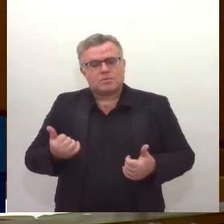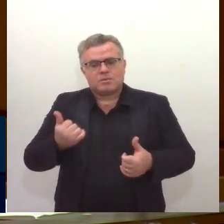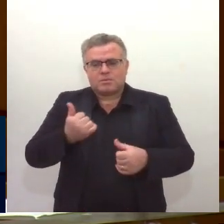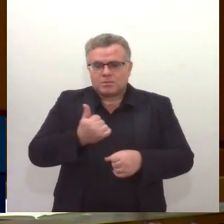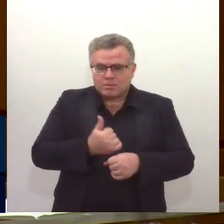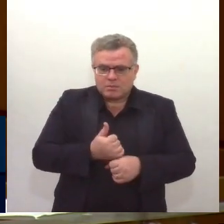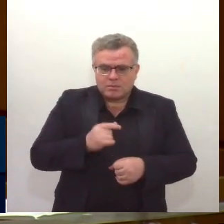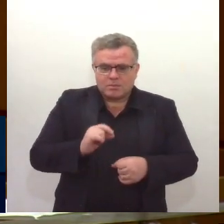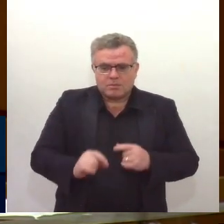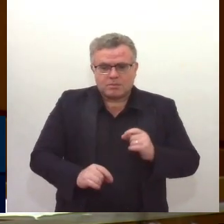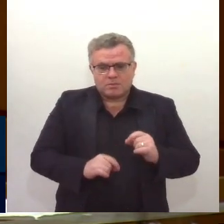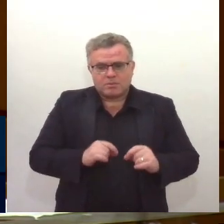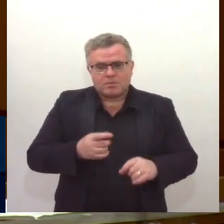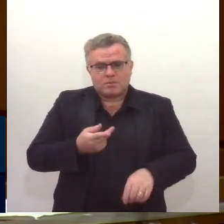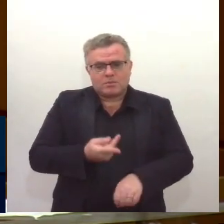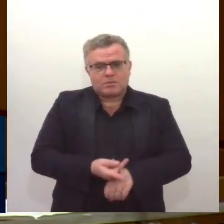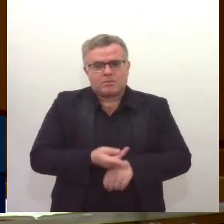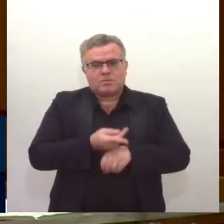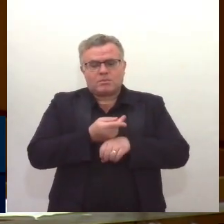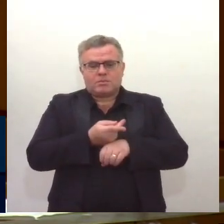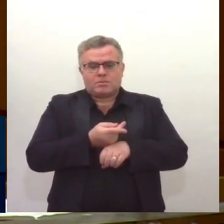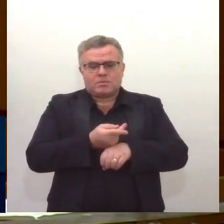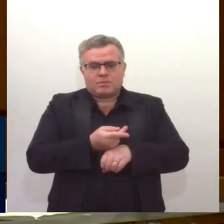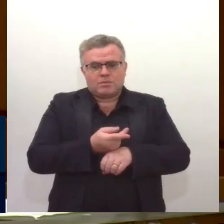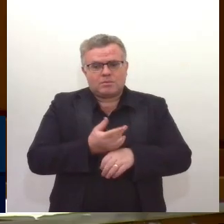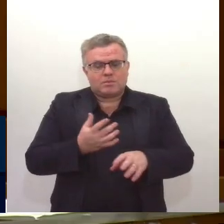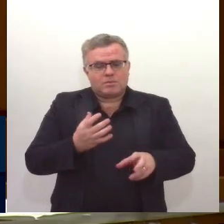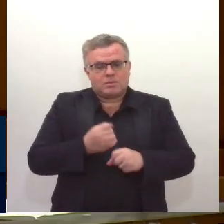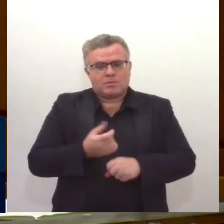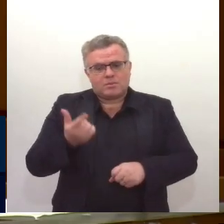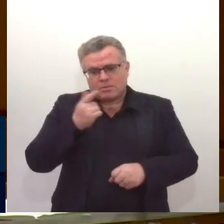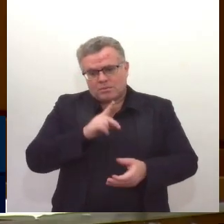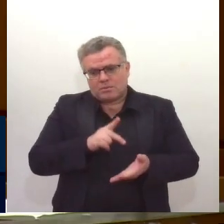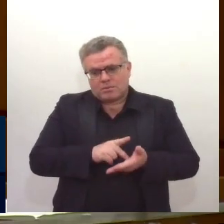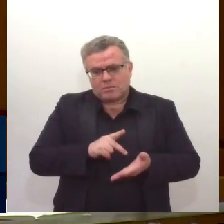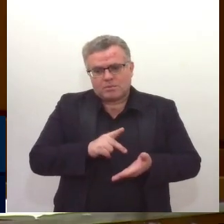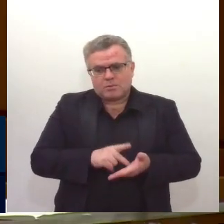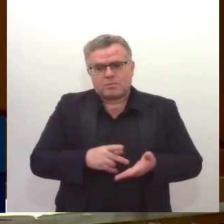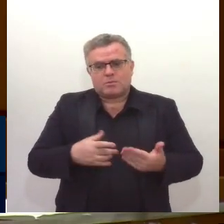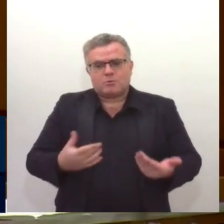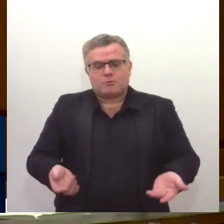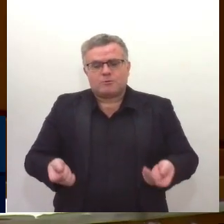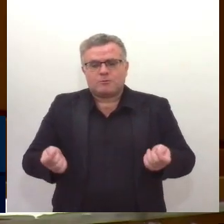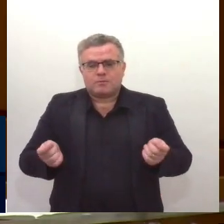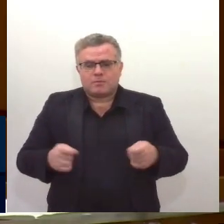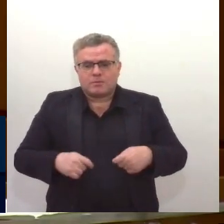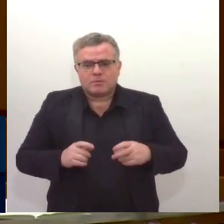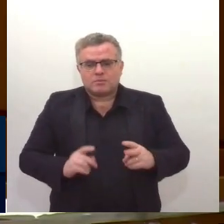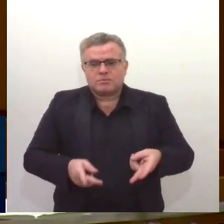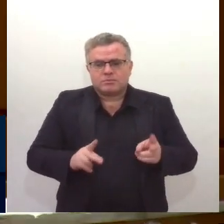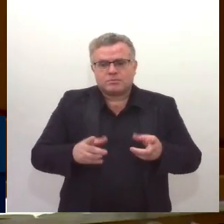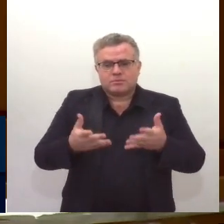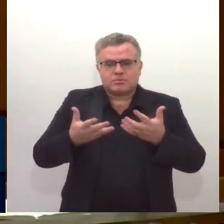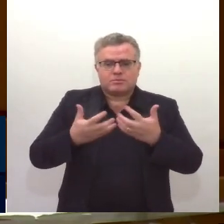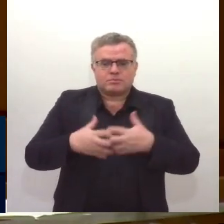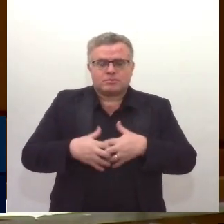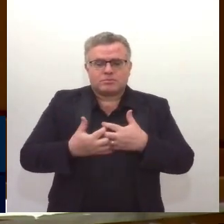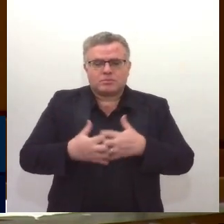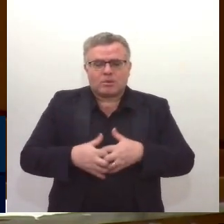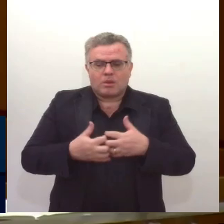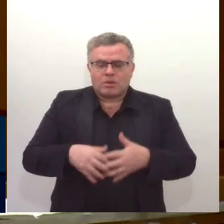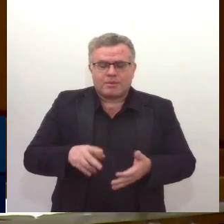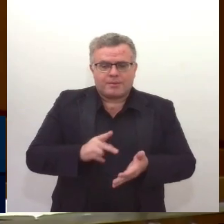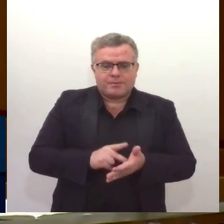por resultados. E para contribuir com as reflexões, o sindicato traz nomes